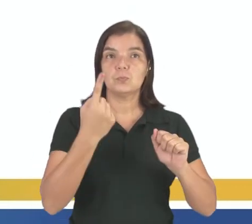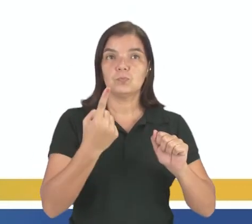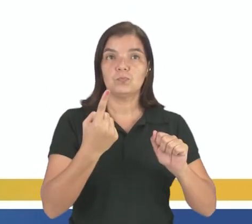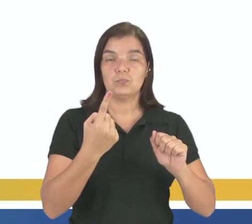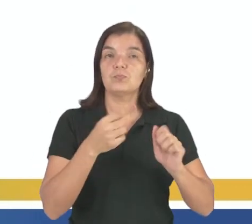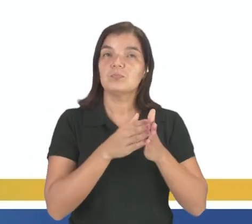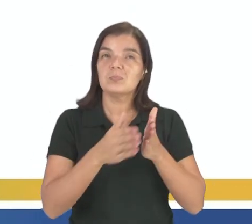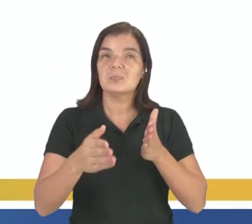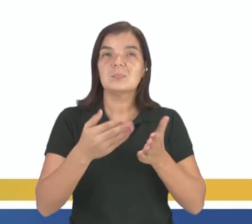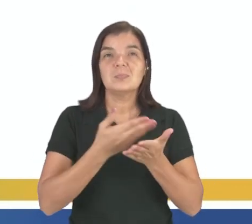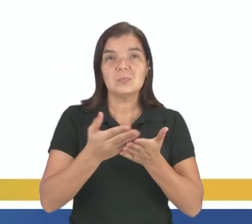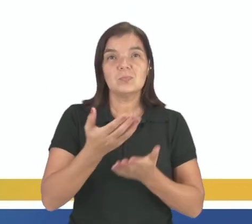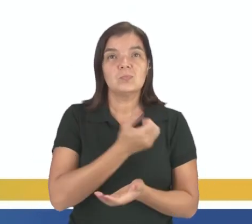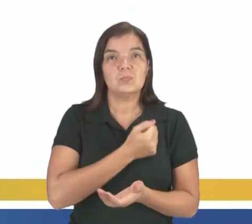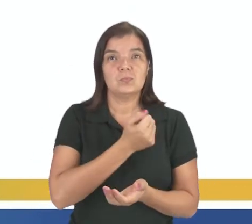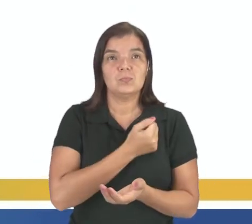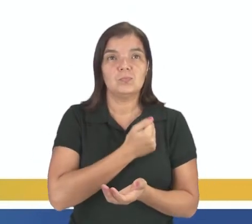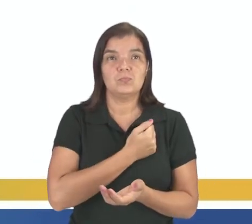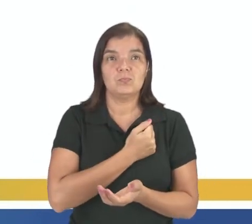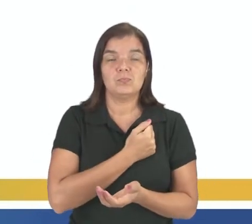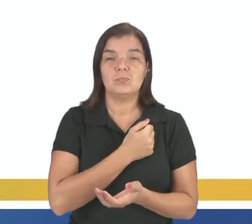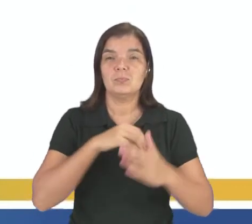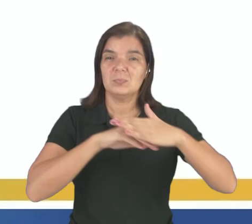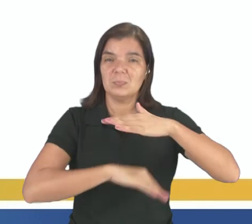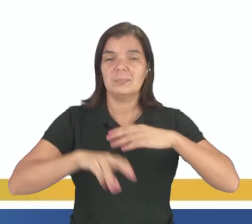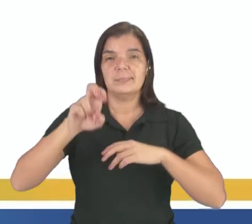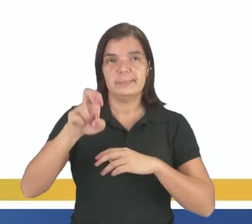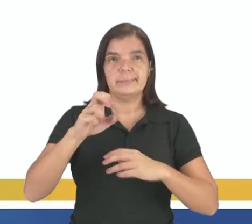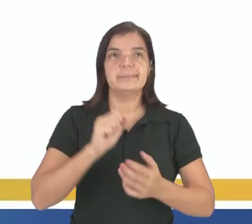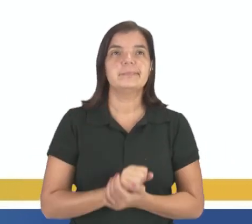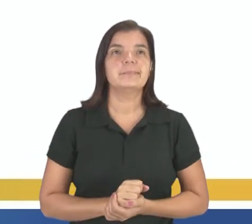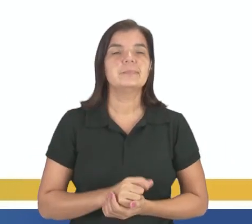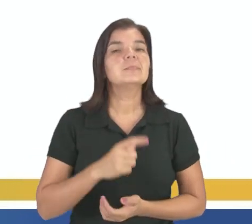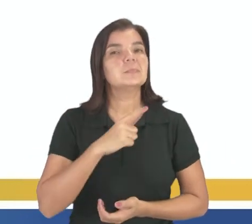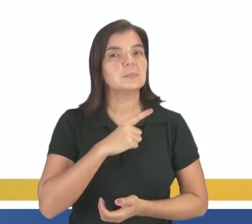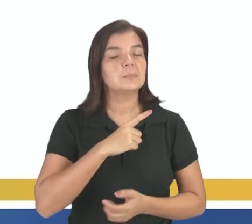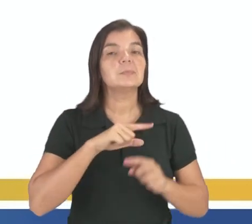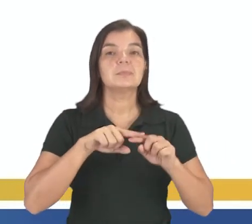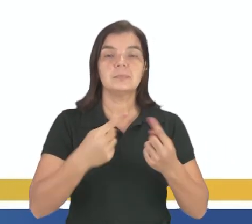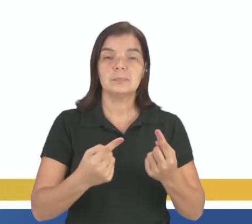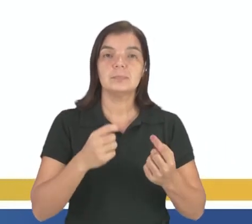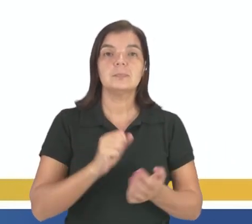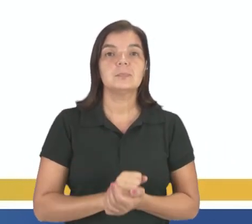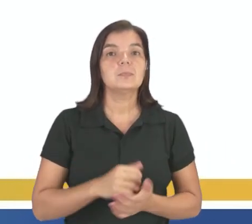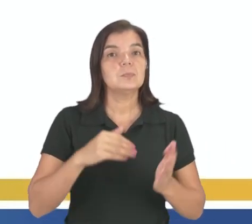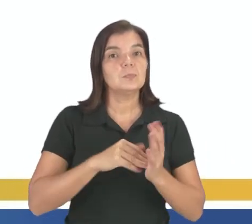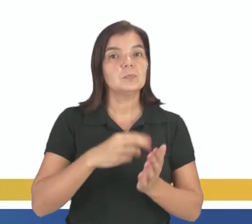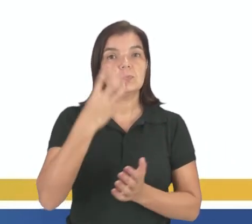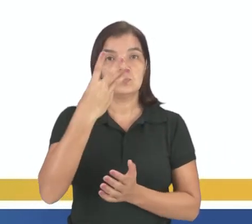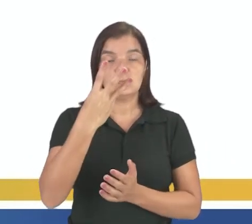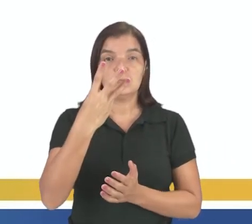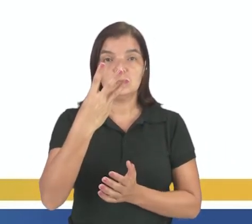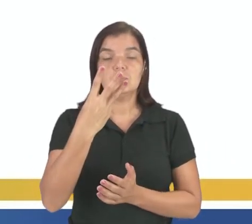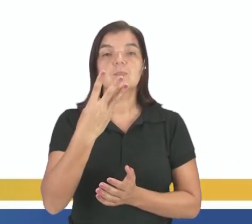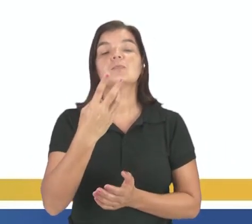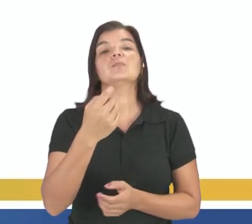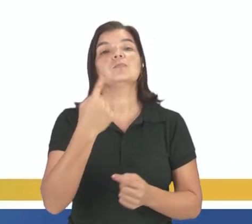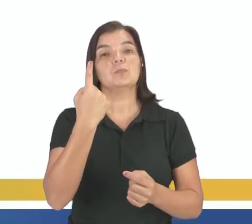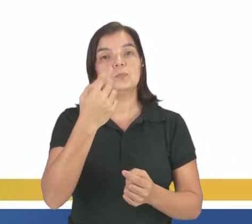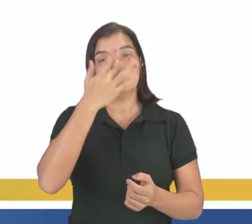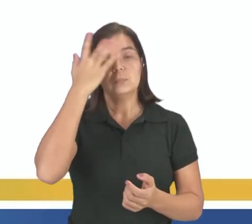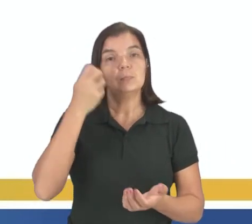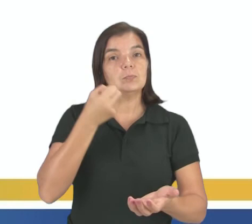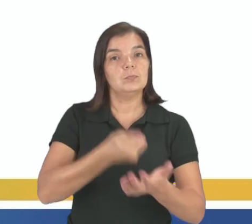partida terá início se o número de jogador foi inferior a cinco sim ter a entender até três jogadores tem um